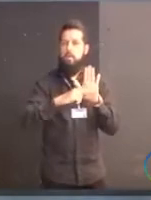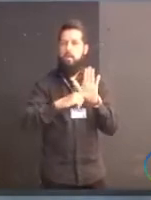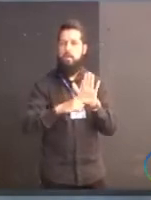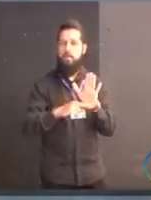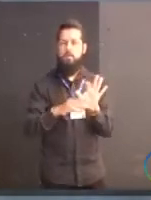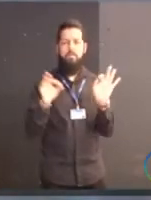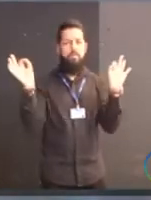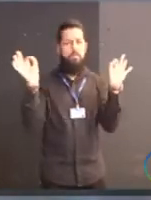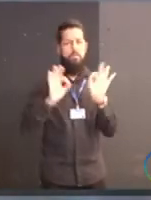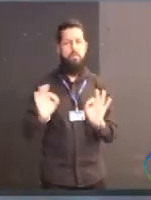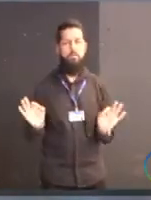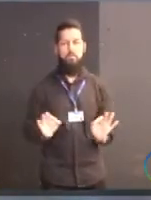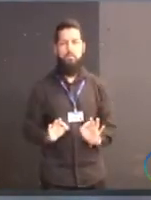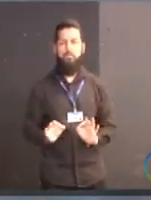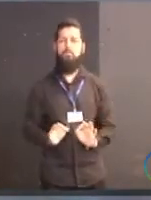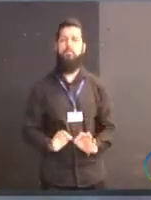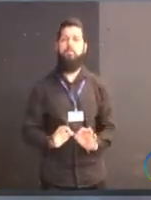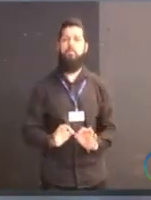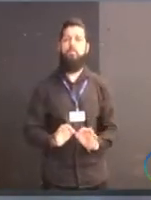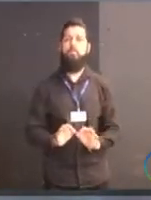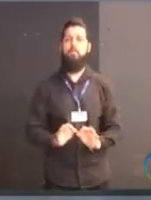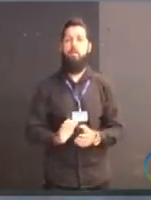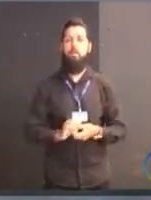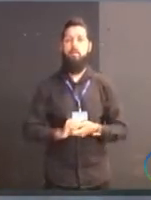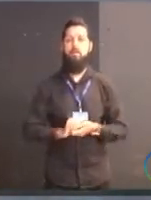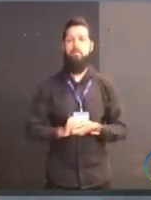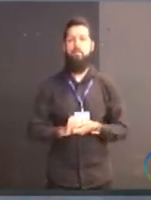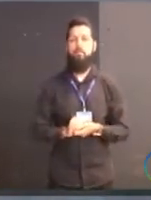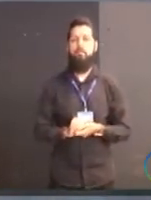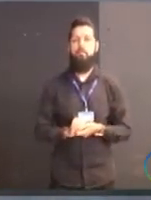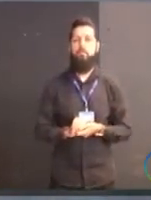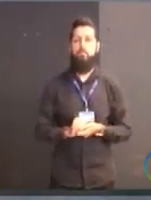gratuidade, grandes grupos de médiuns